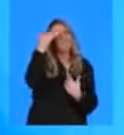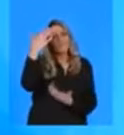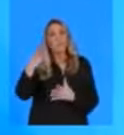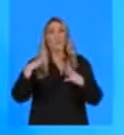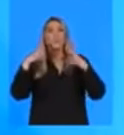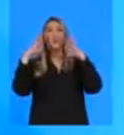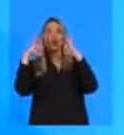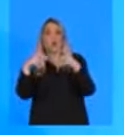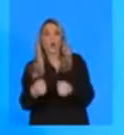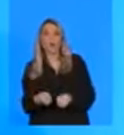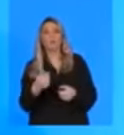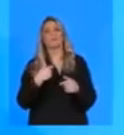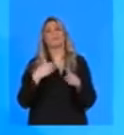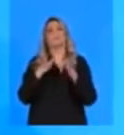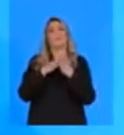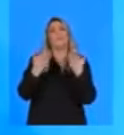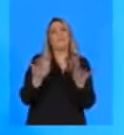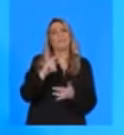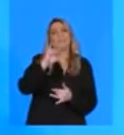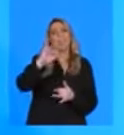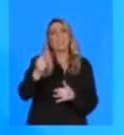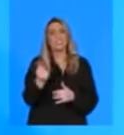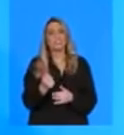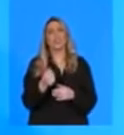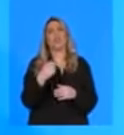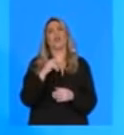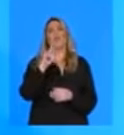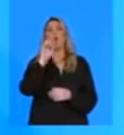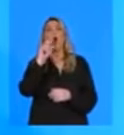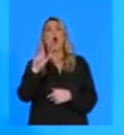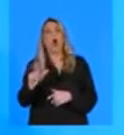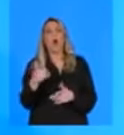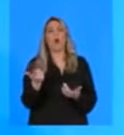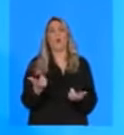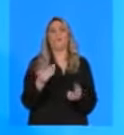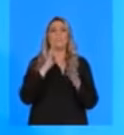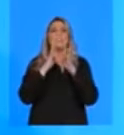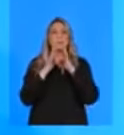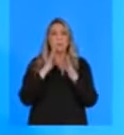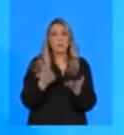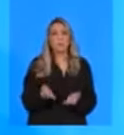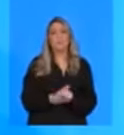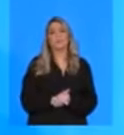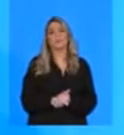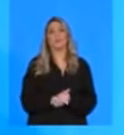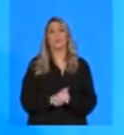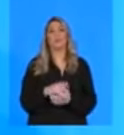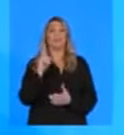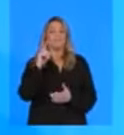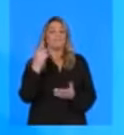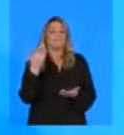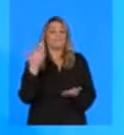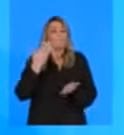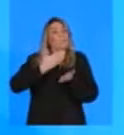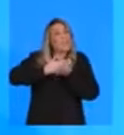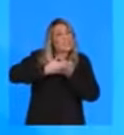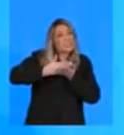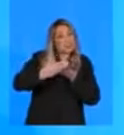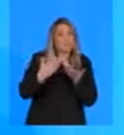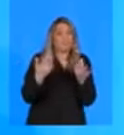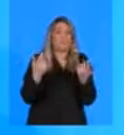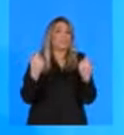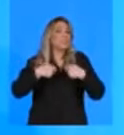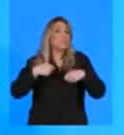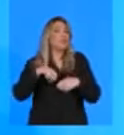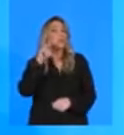Amanda agradecer a veja o Facebook a Wall E no princípio a gente tem que